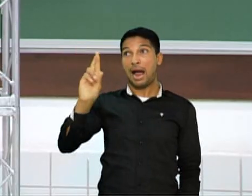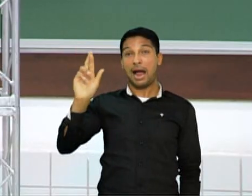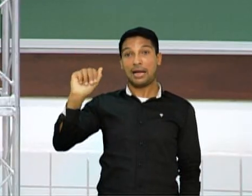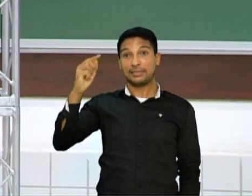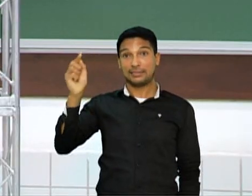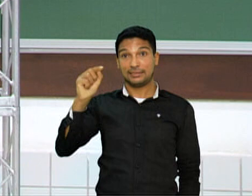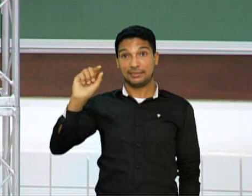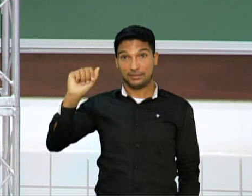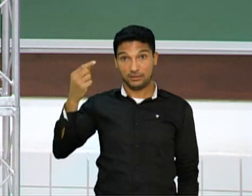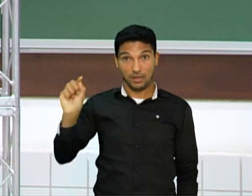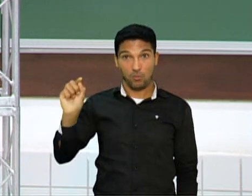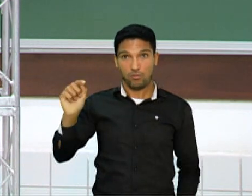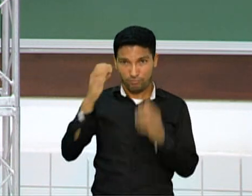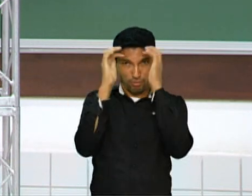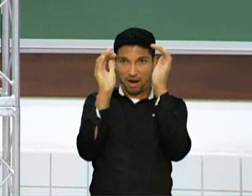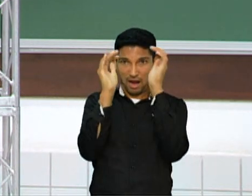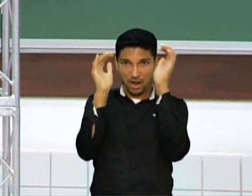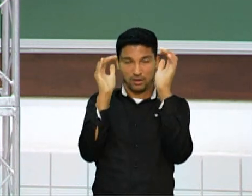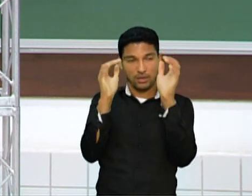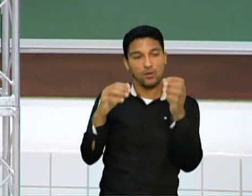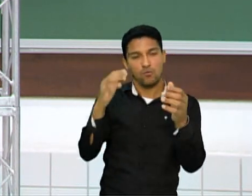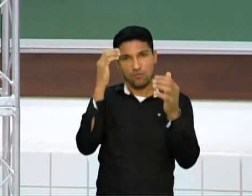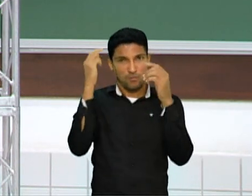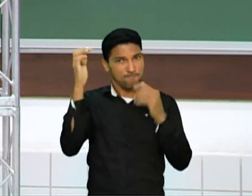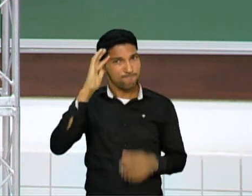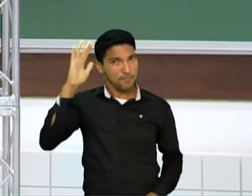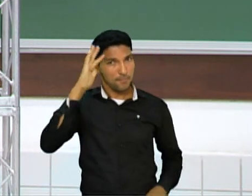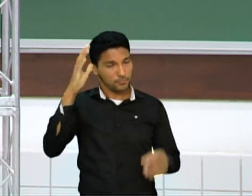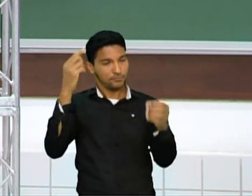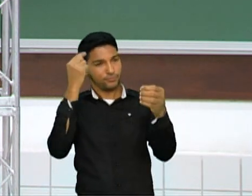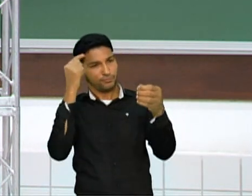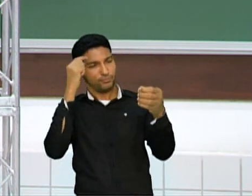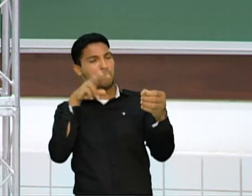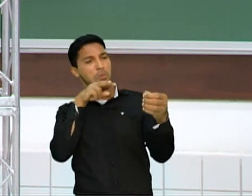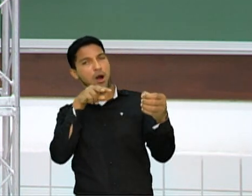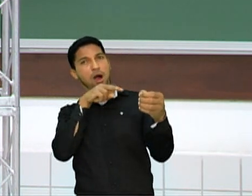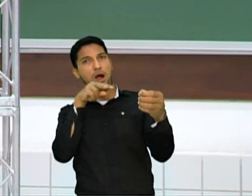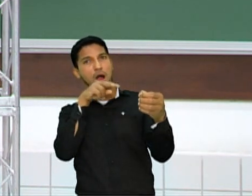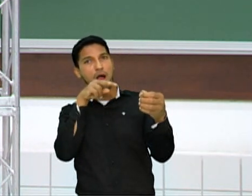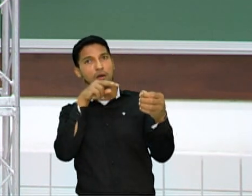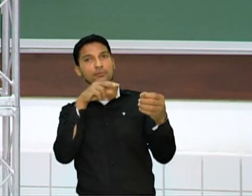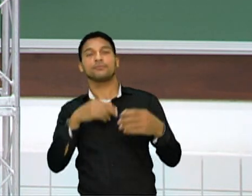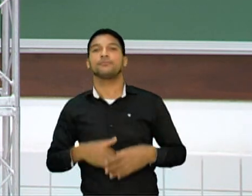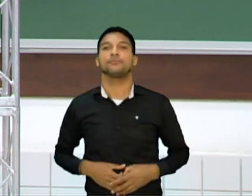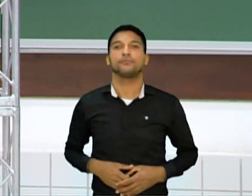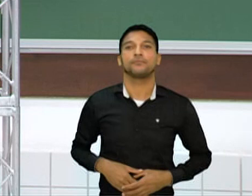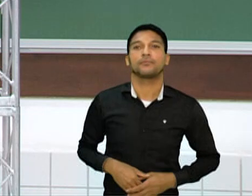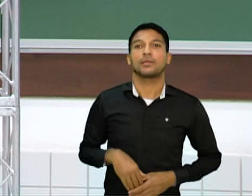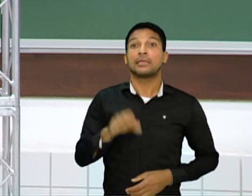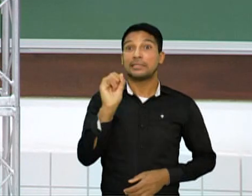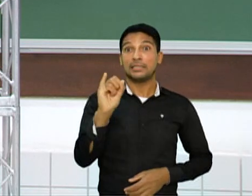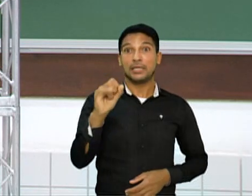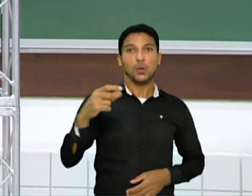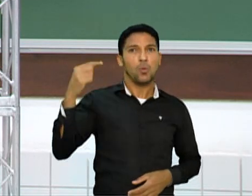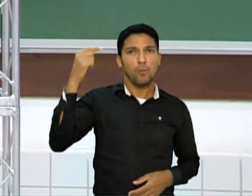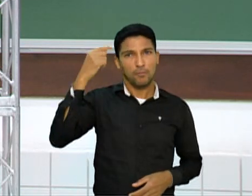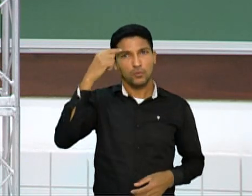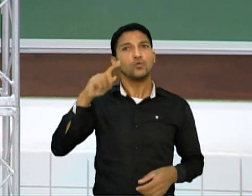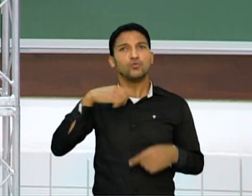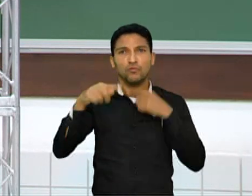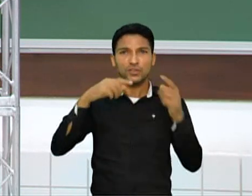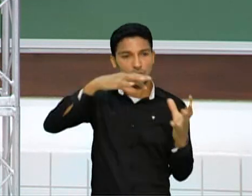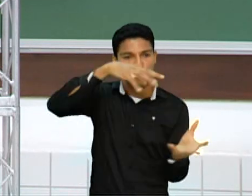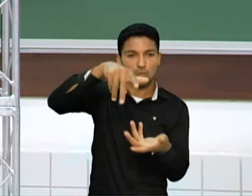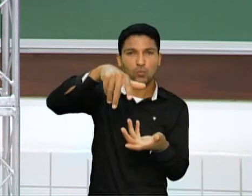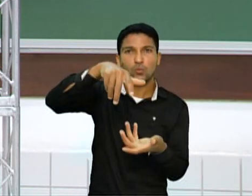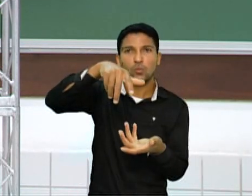vai assegurar, ao ver do Descartes, o conhecimento. Então, se eu paro e penso no mundo que está à minha volta, depois que eu duvidei de